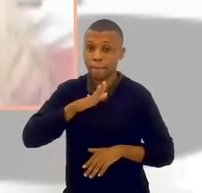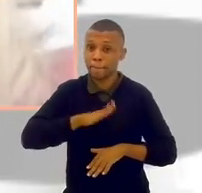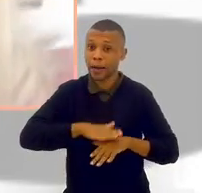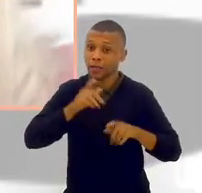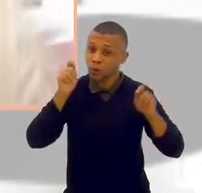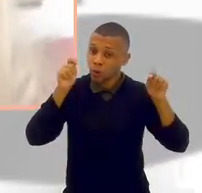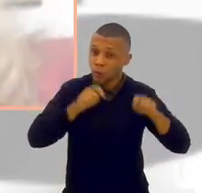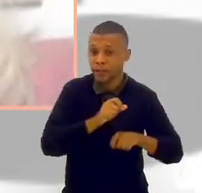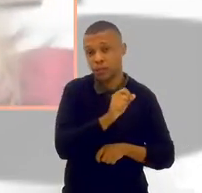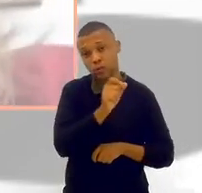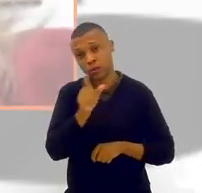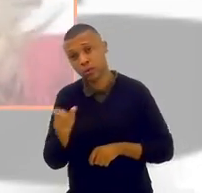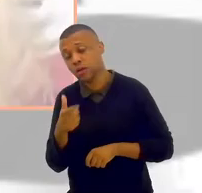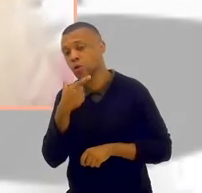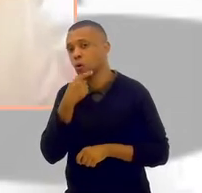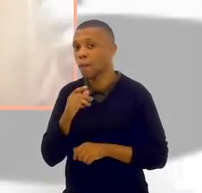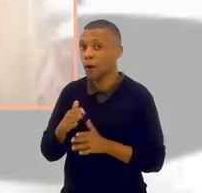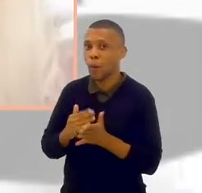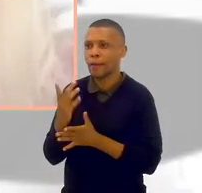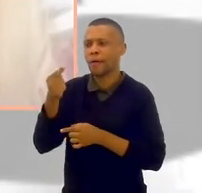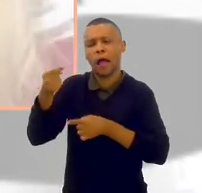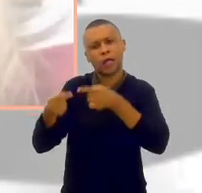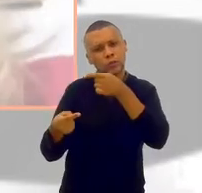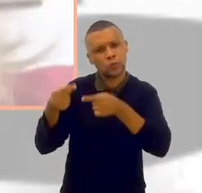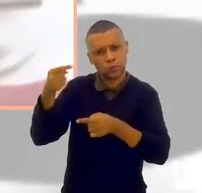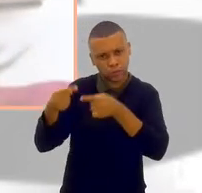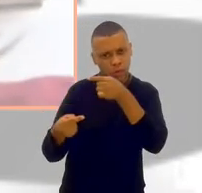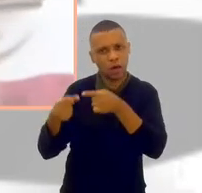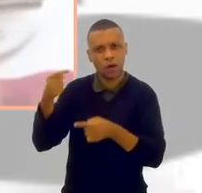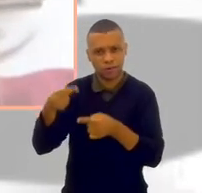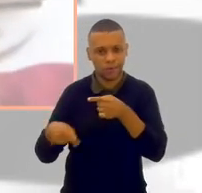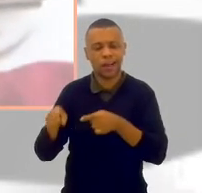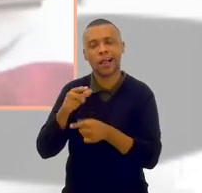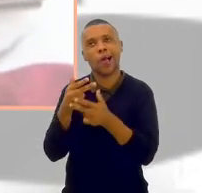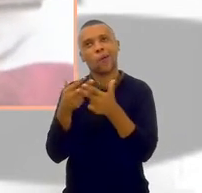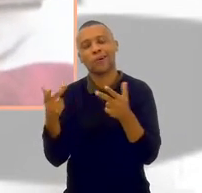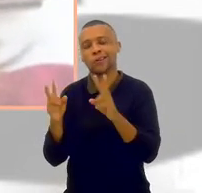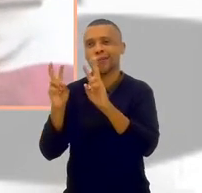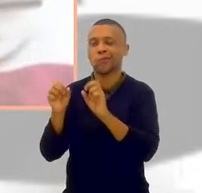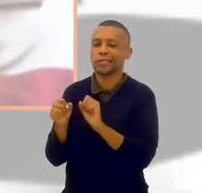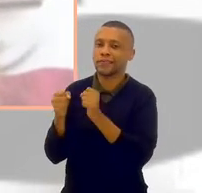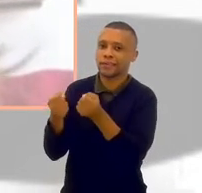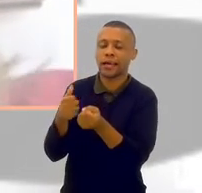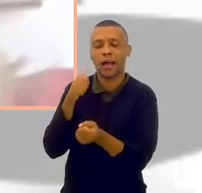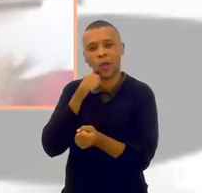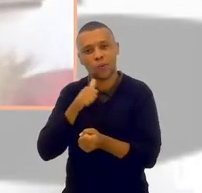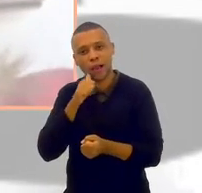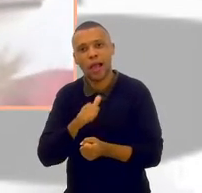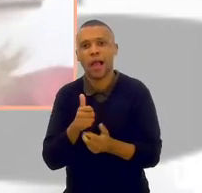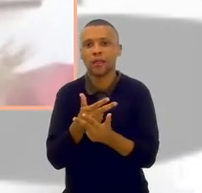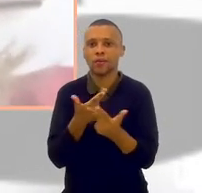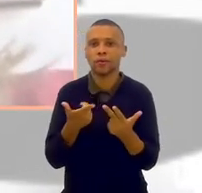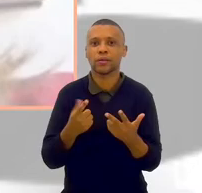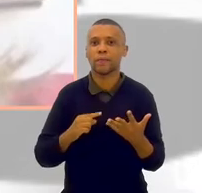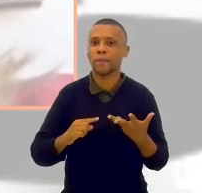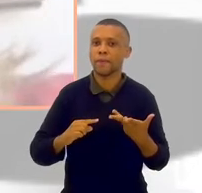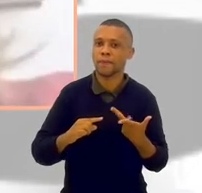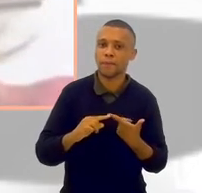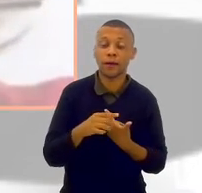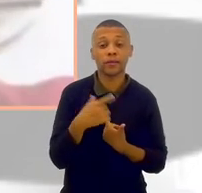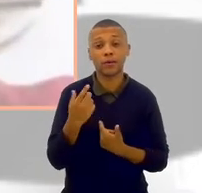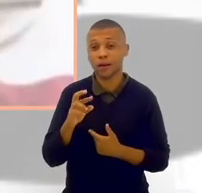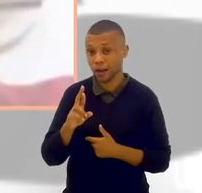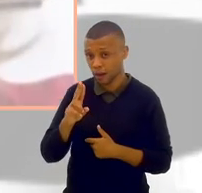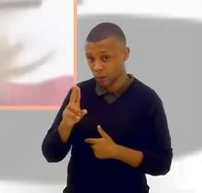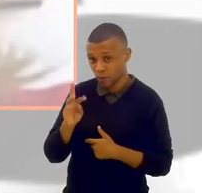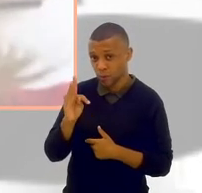mais competente que o homem. Aí entrava a discussão, aquelas coisas de defender, né, as mulheres e tal. Então, a